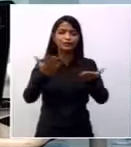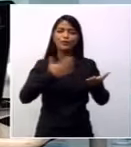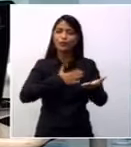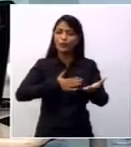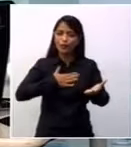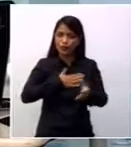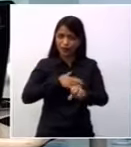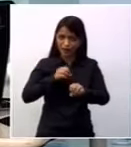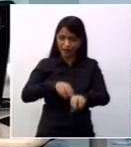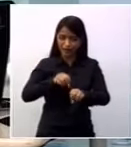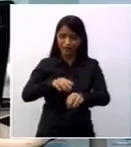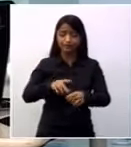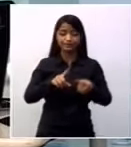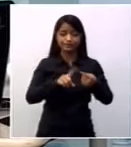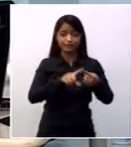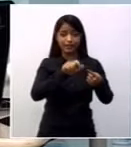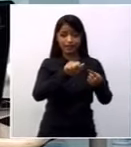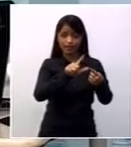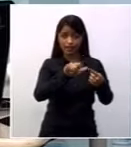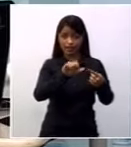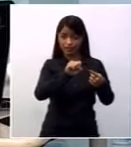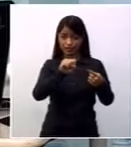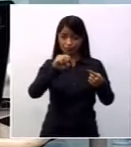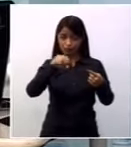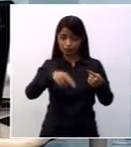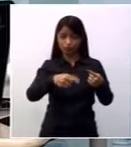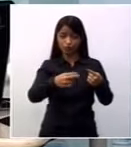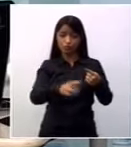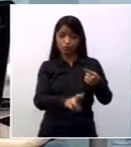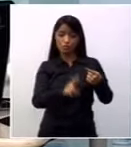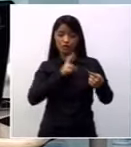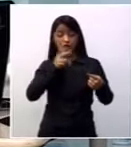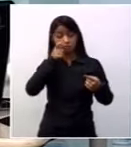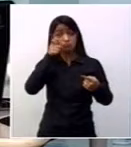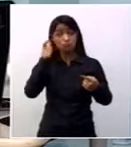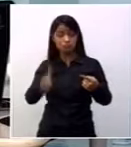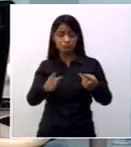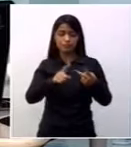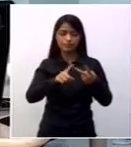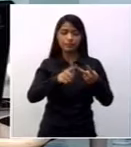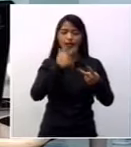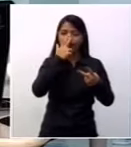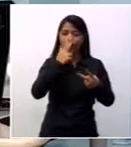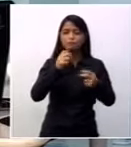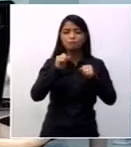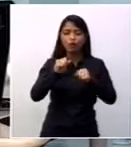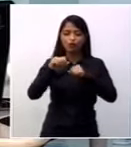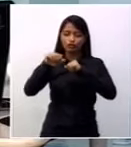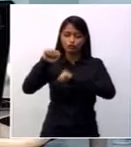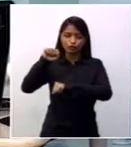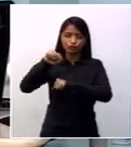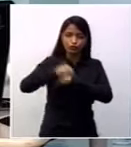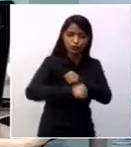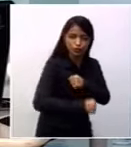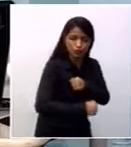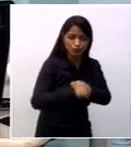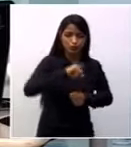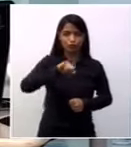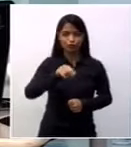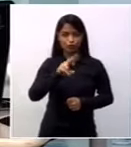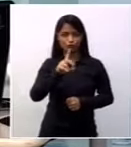Alisson diz que achou interessante. O Lucas acha que pode ter judô na escola. O Eric,